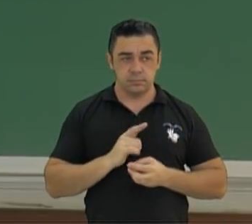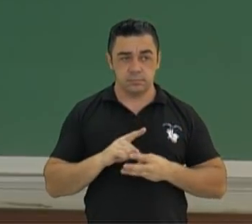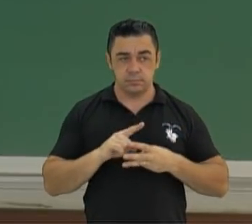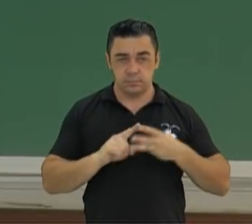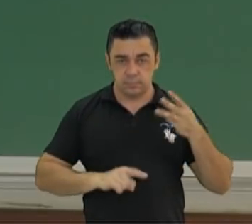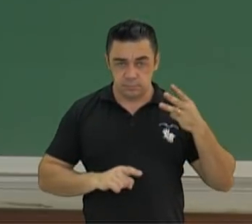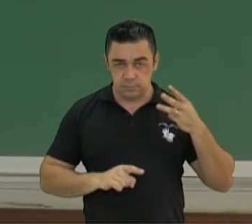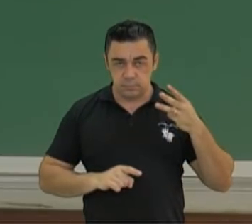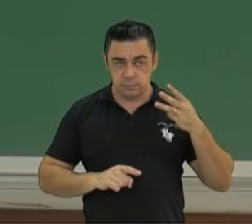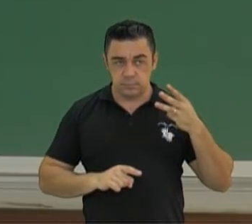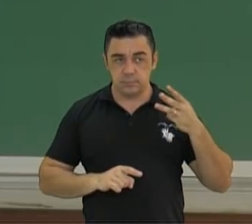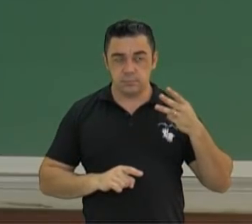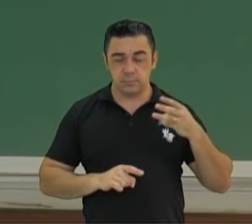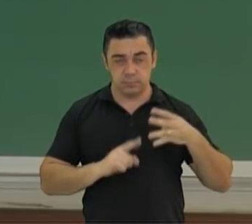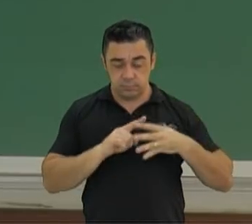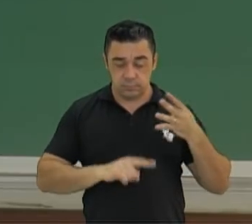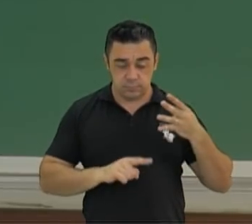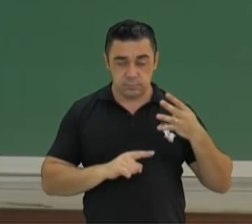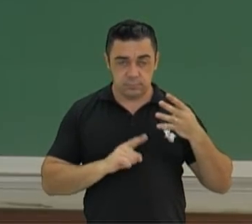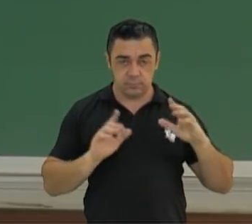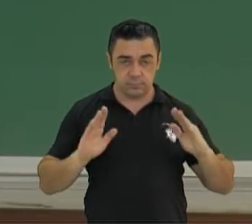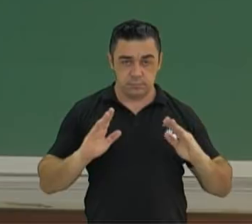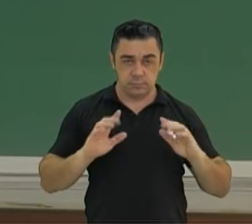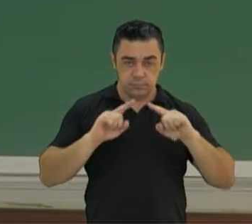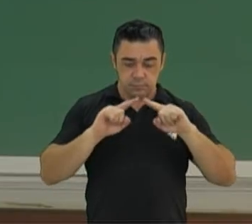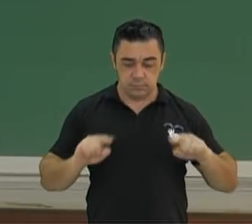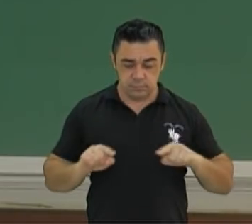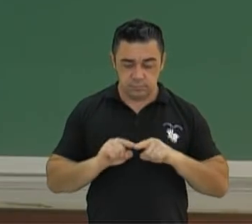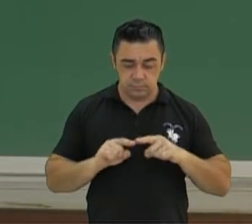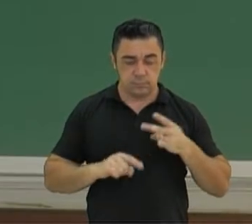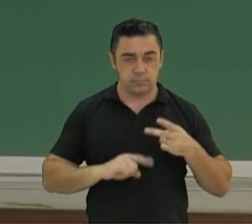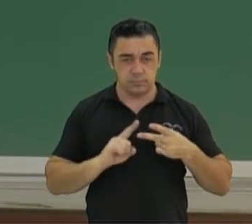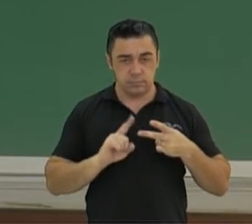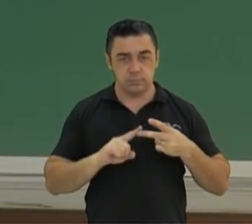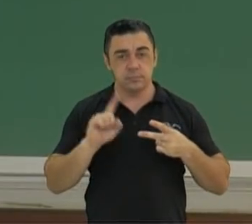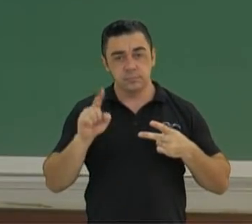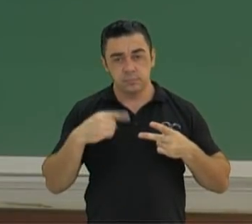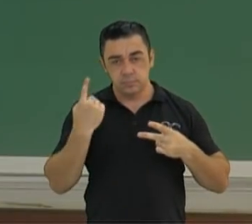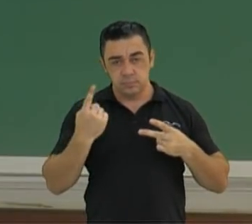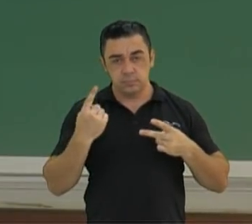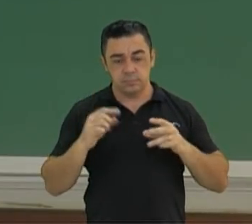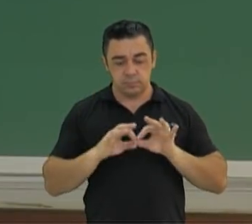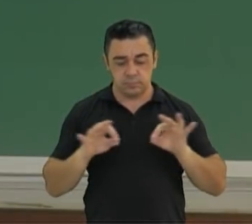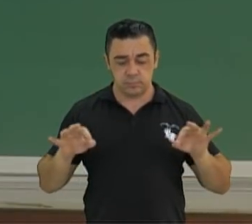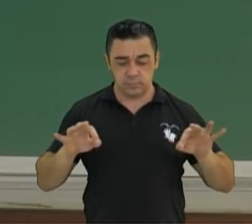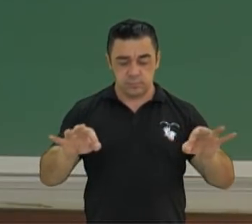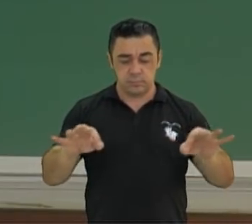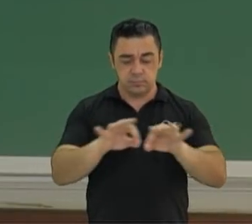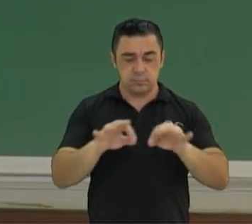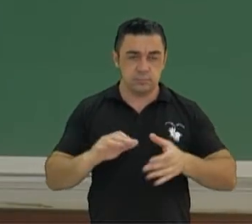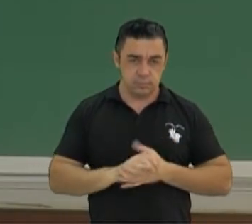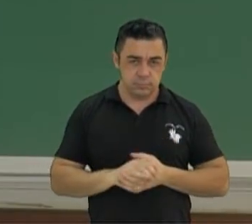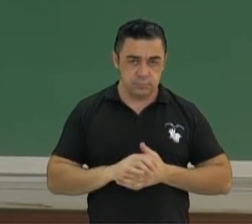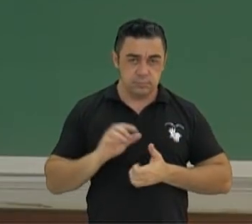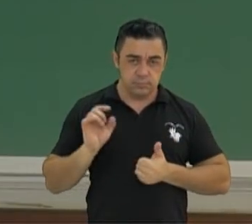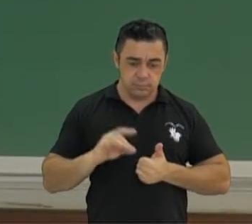e um quadrado na base. Então, o que a gente tem que fazer? Calcular a área de cada